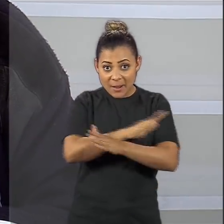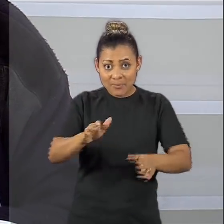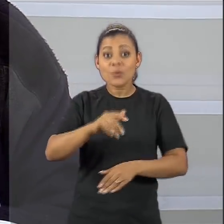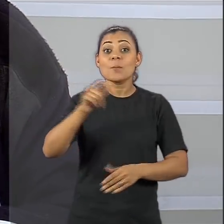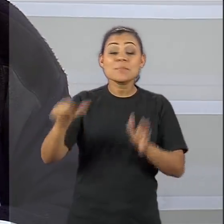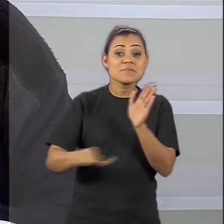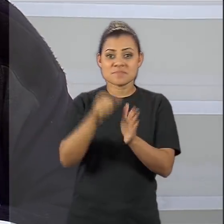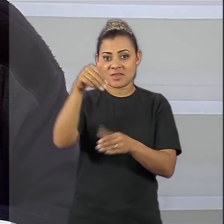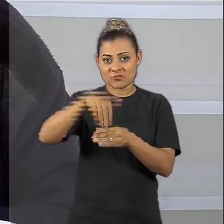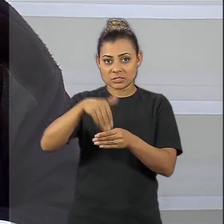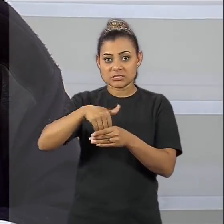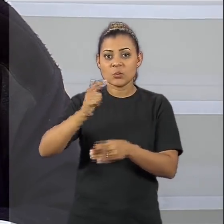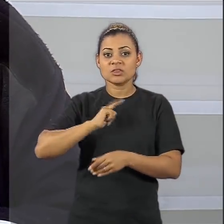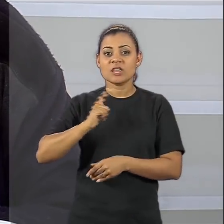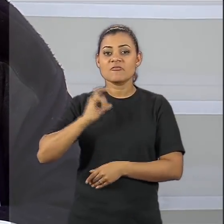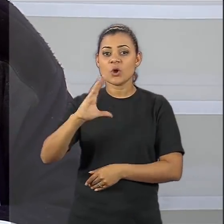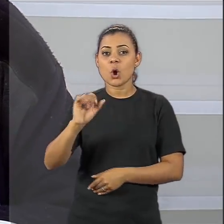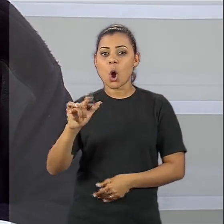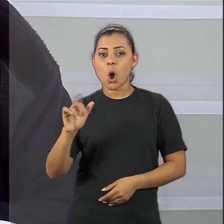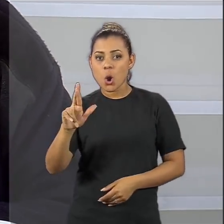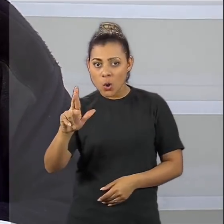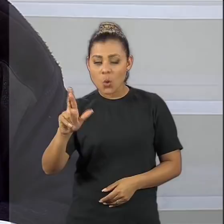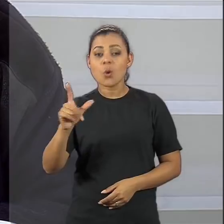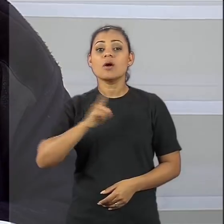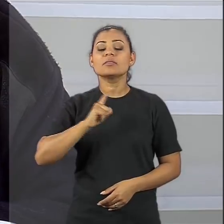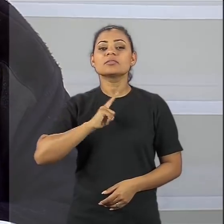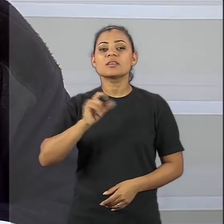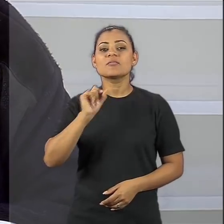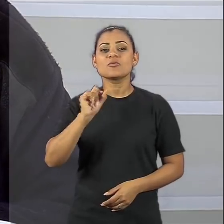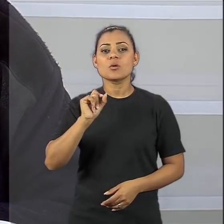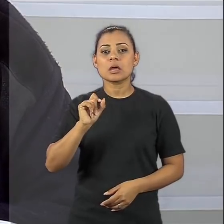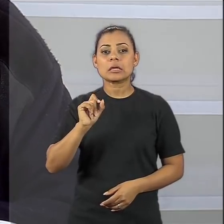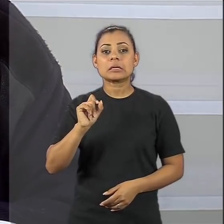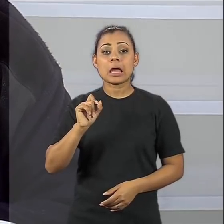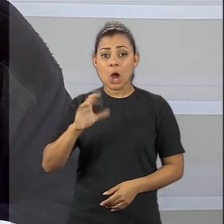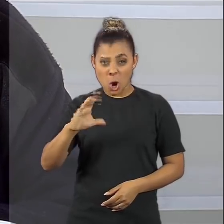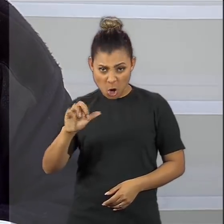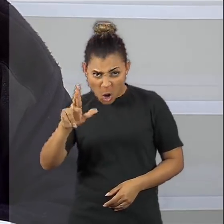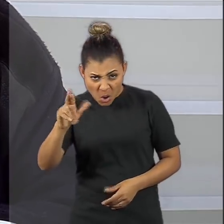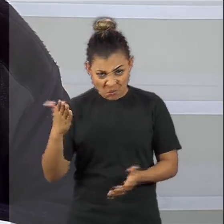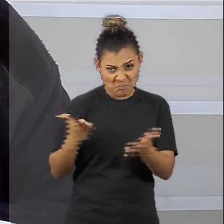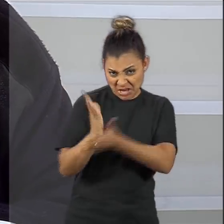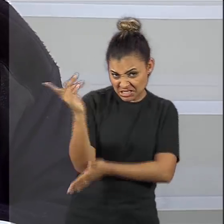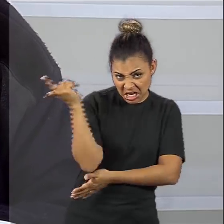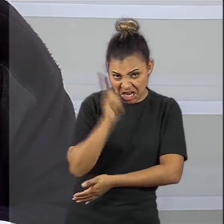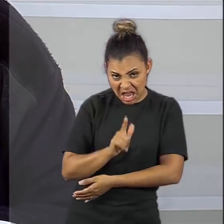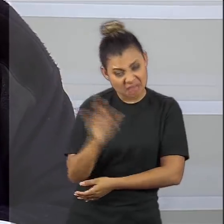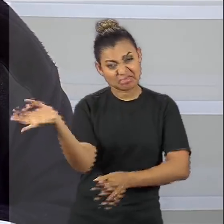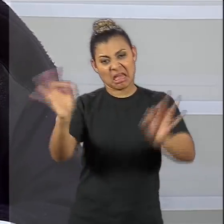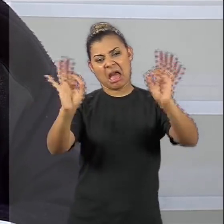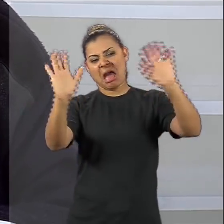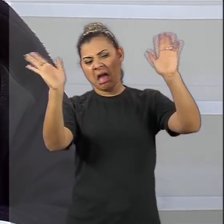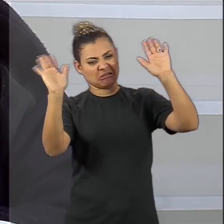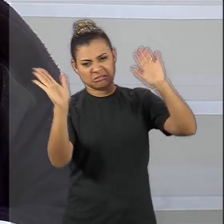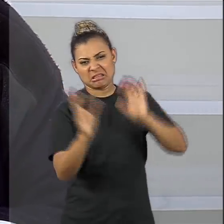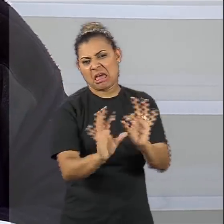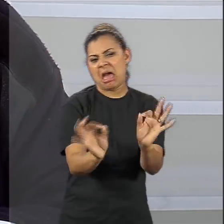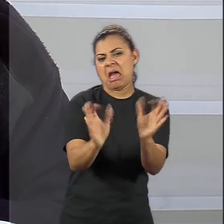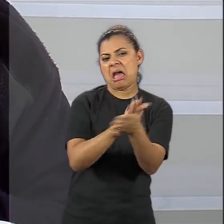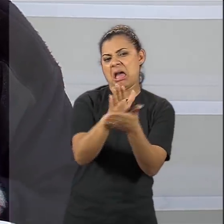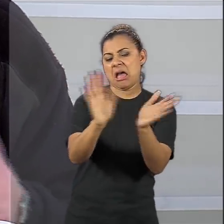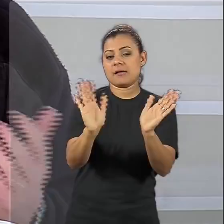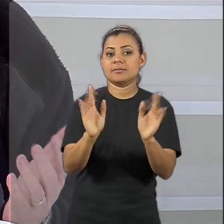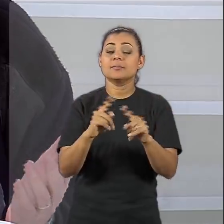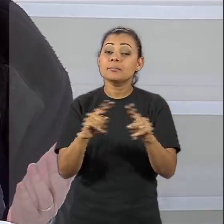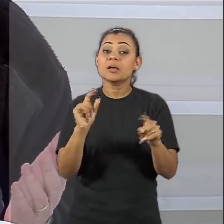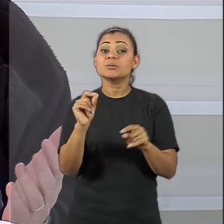quando o Collor começava a subir nas pesquisas, descartou inteiramente a hipótese de que o Collor ganhasse a eleição com a afirmação, até certo ponto correta, de que